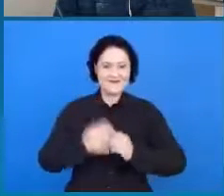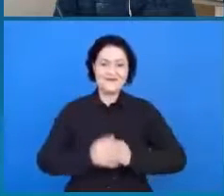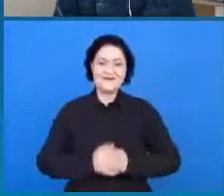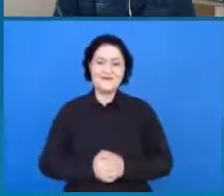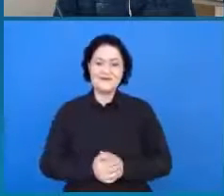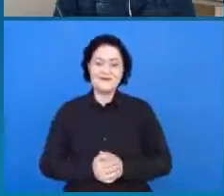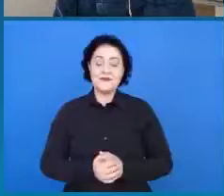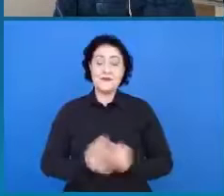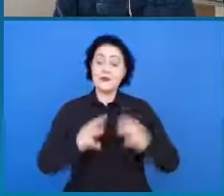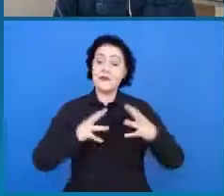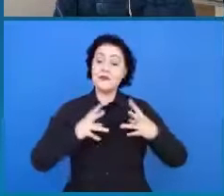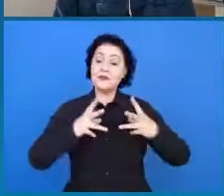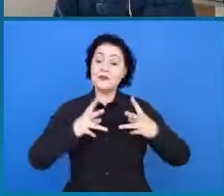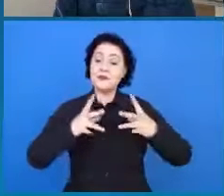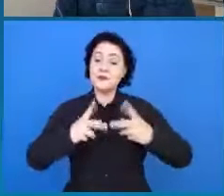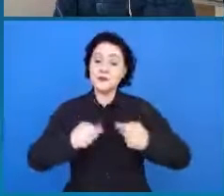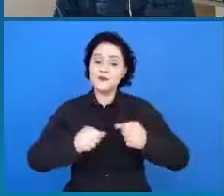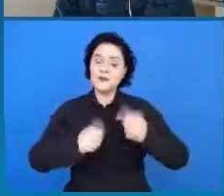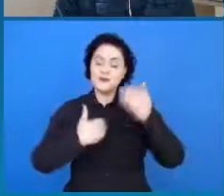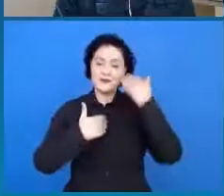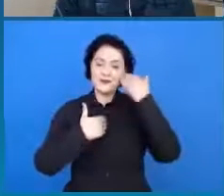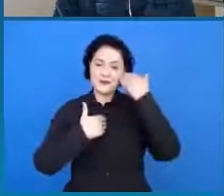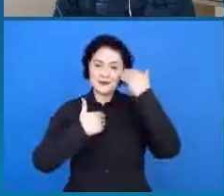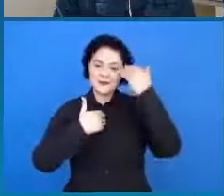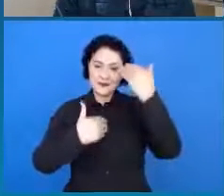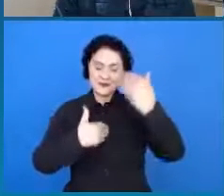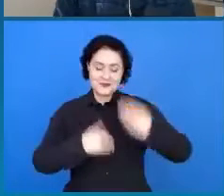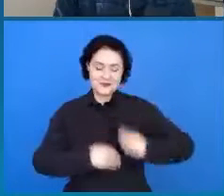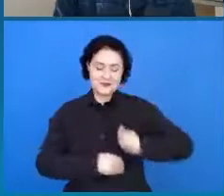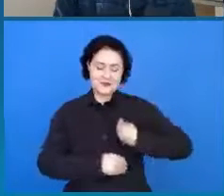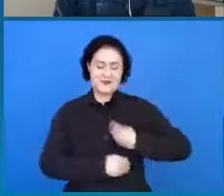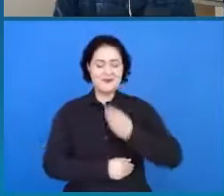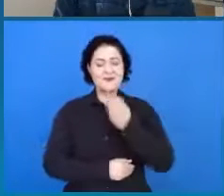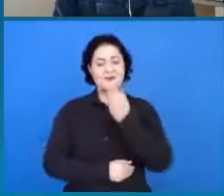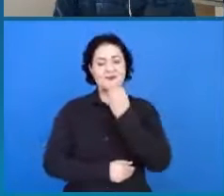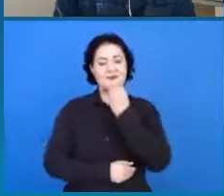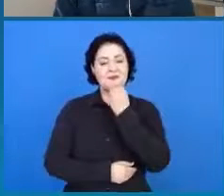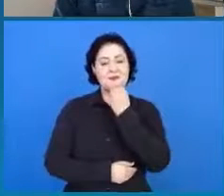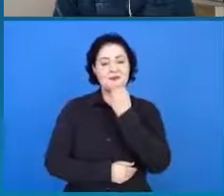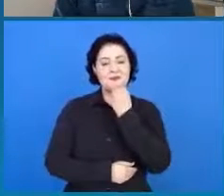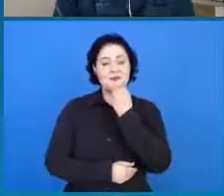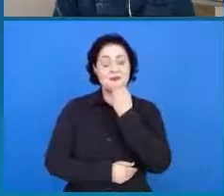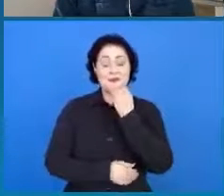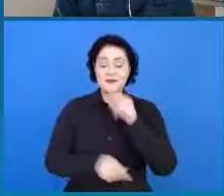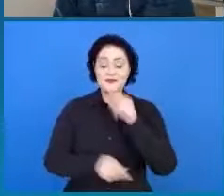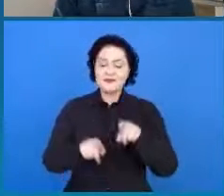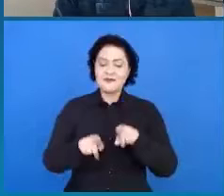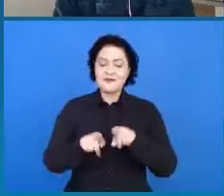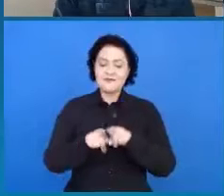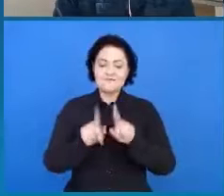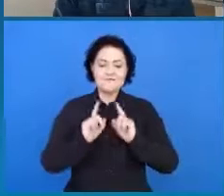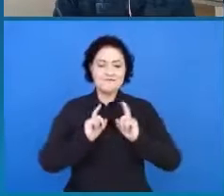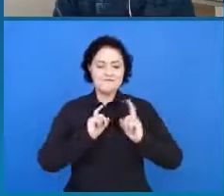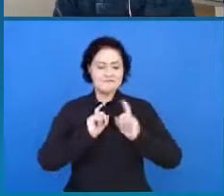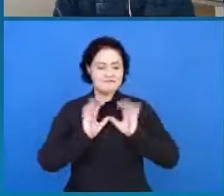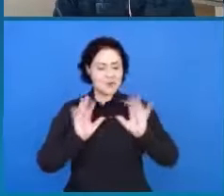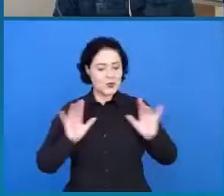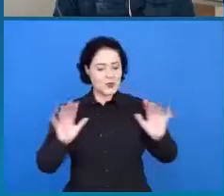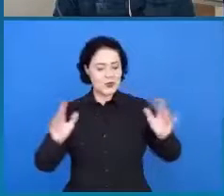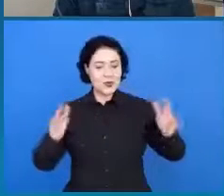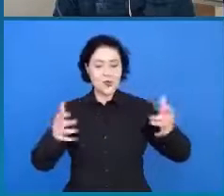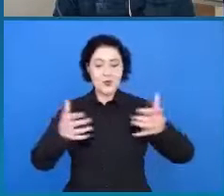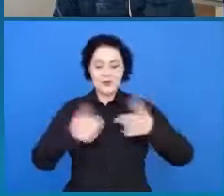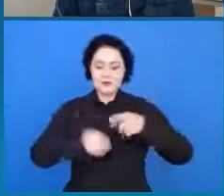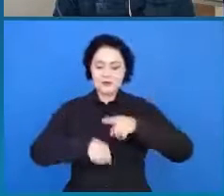a todos vocês agradecemos a oportunidade de nos reunirmos para